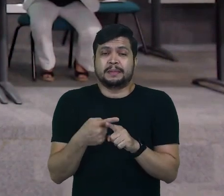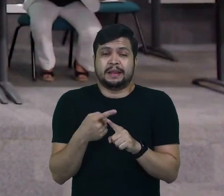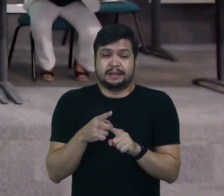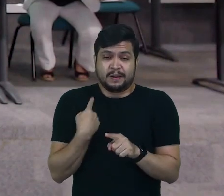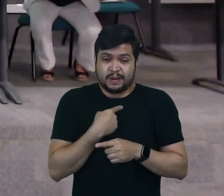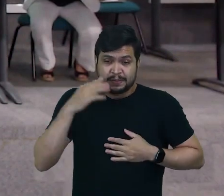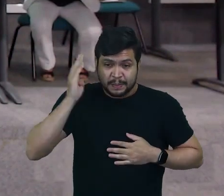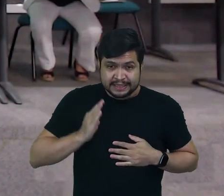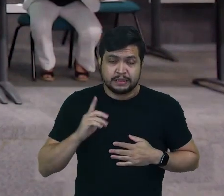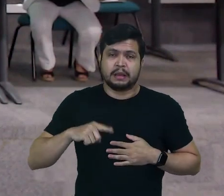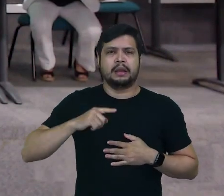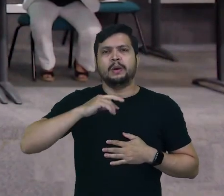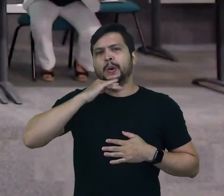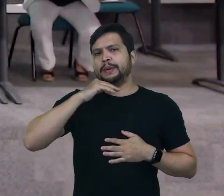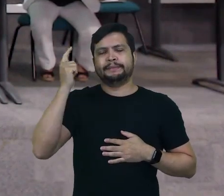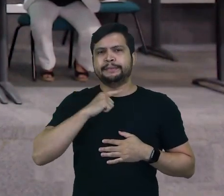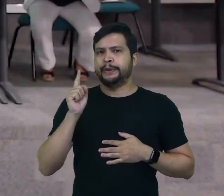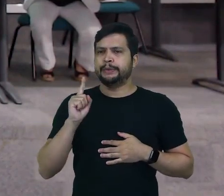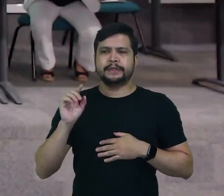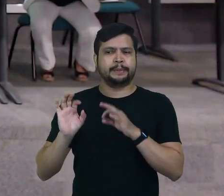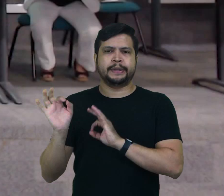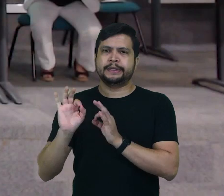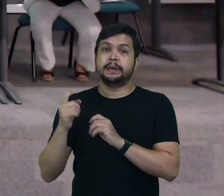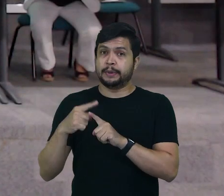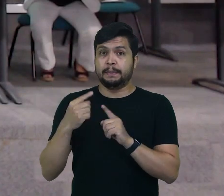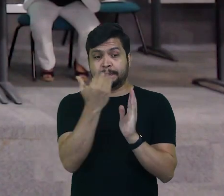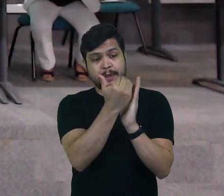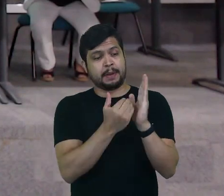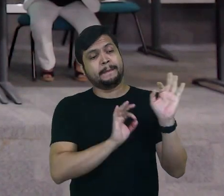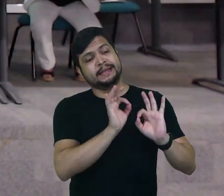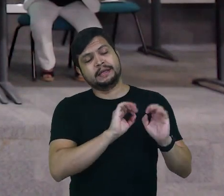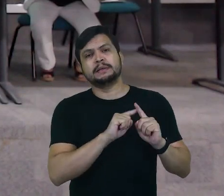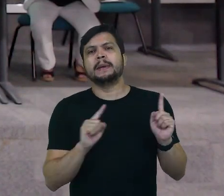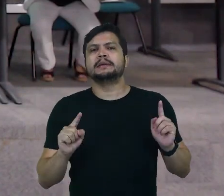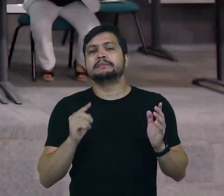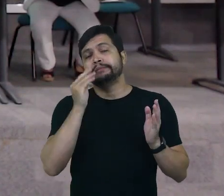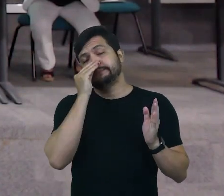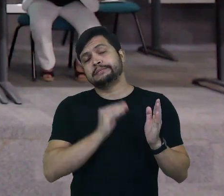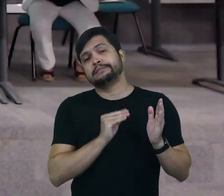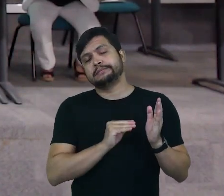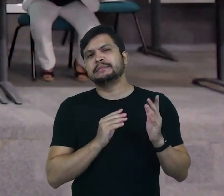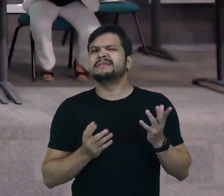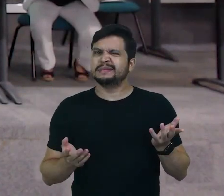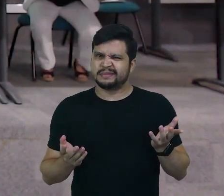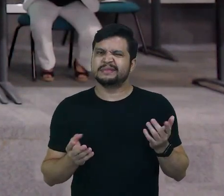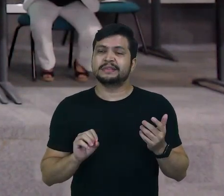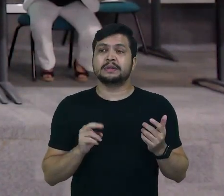isso, porque a gente é meio ruim de planejar. A gente planeja e não cumpre o planejamento, ou